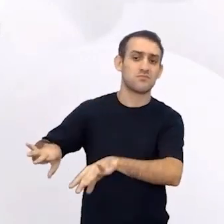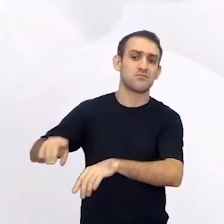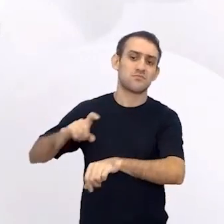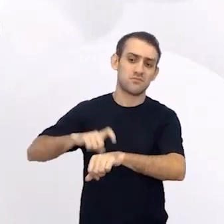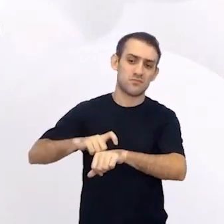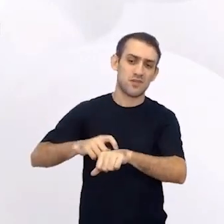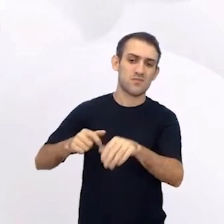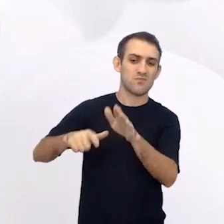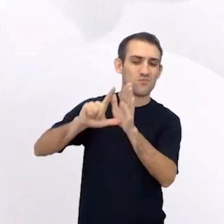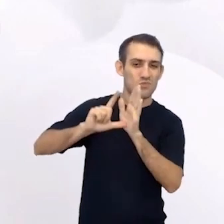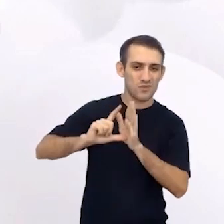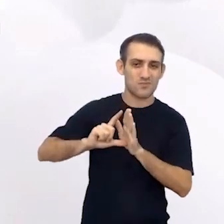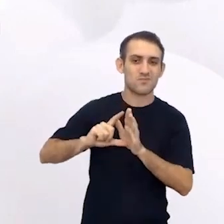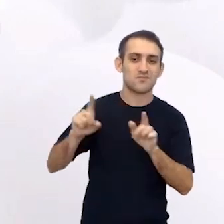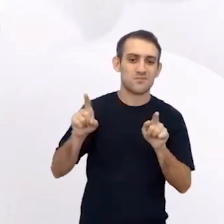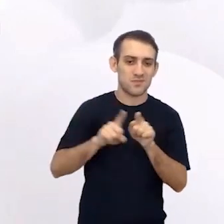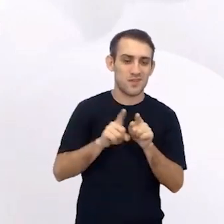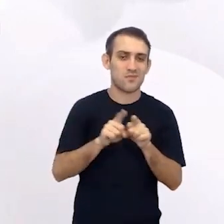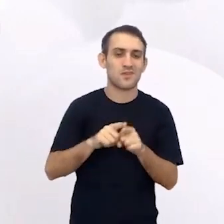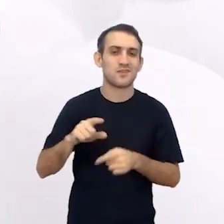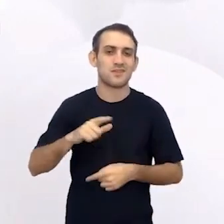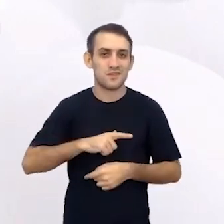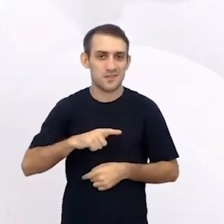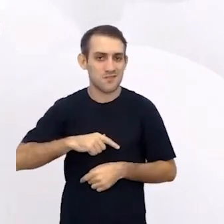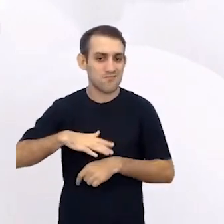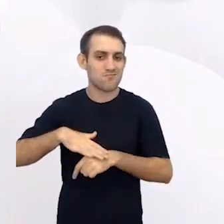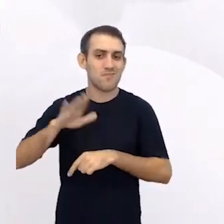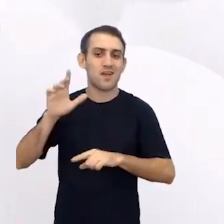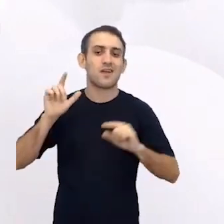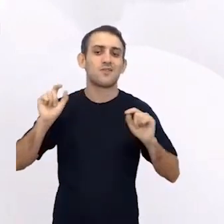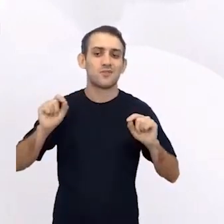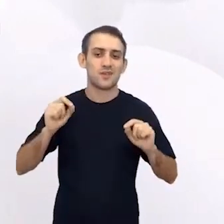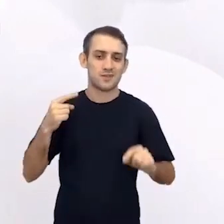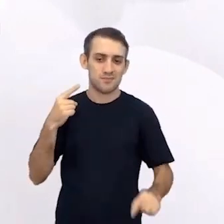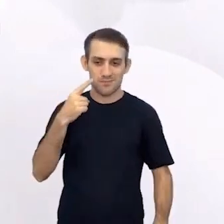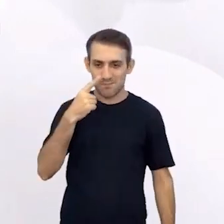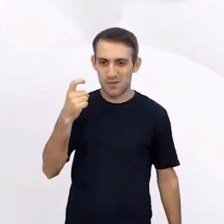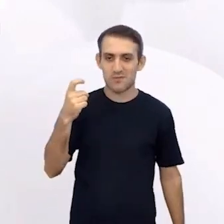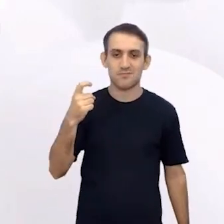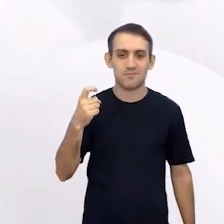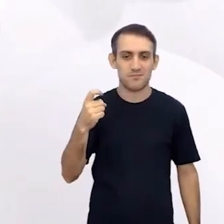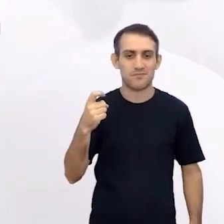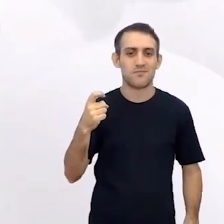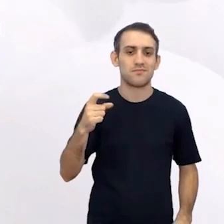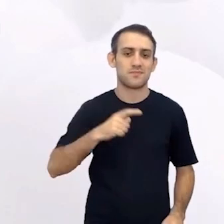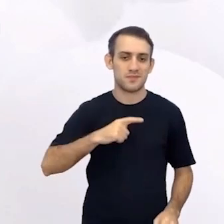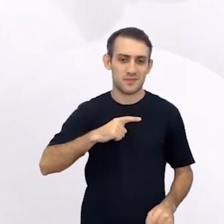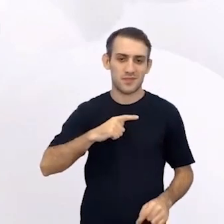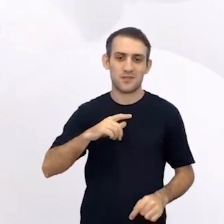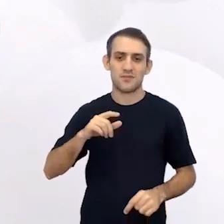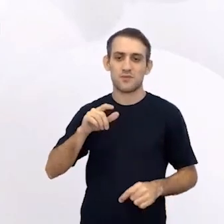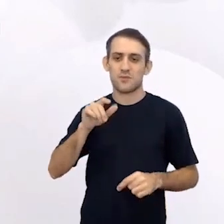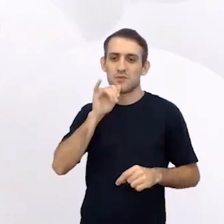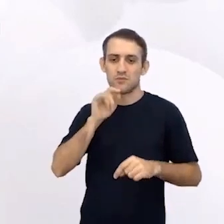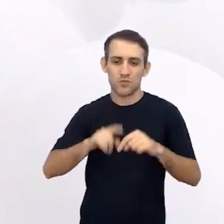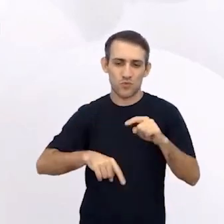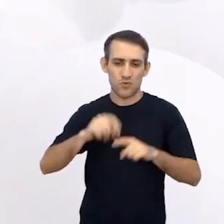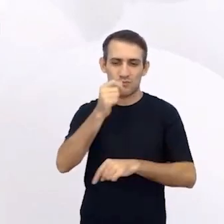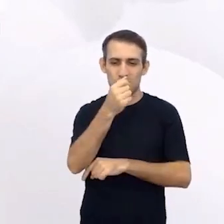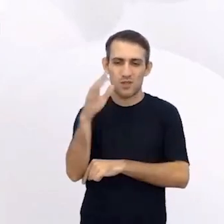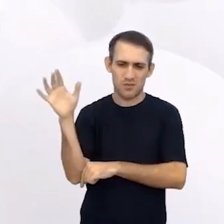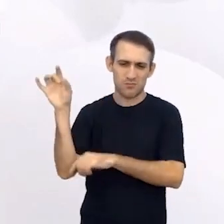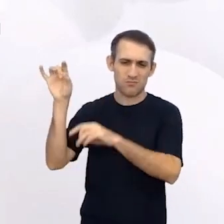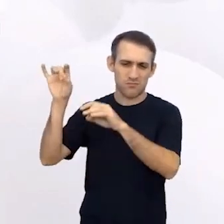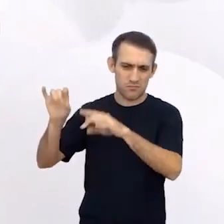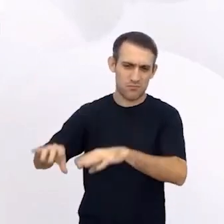tempo é usado, então vai gerar mais resíduos, vai retirar mais produtos da natureza, então aí que